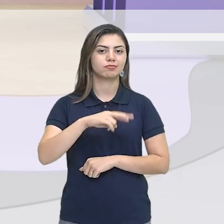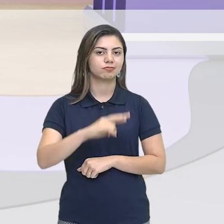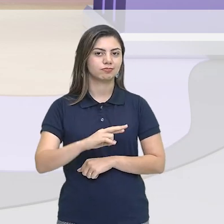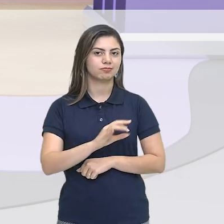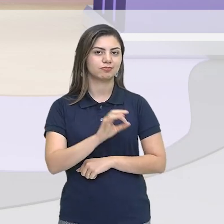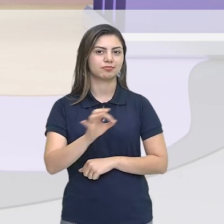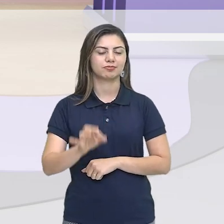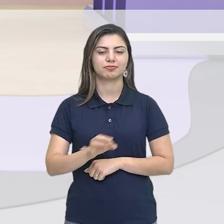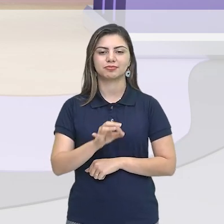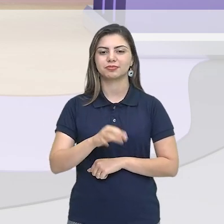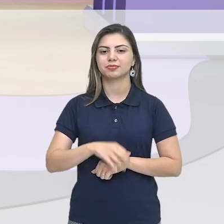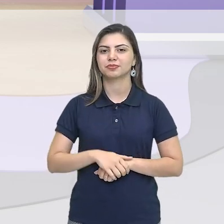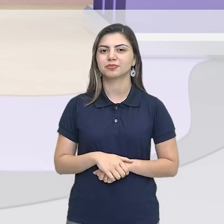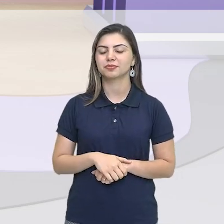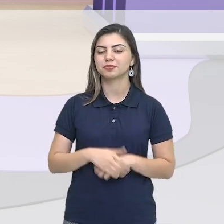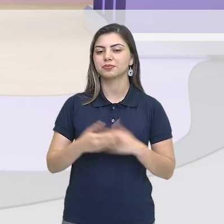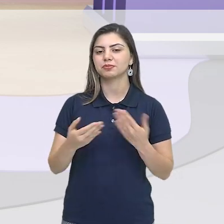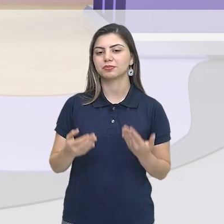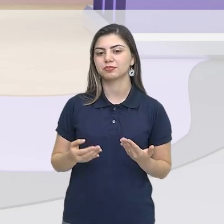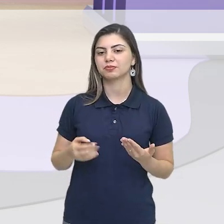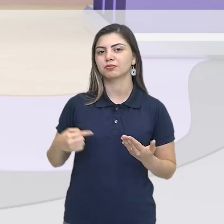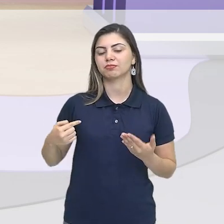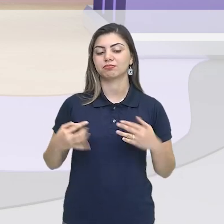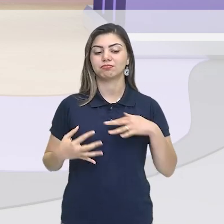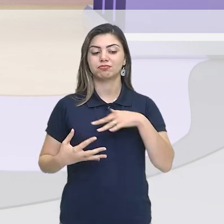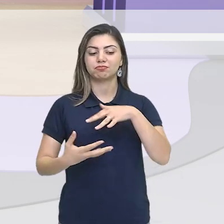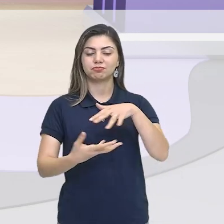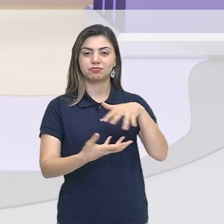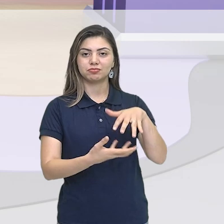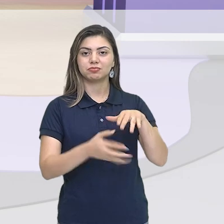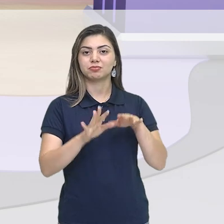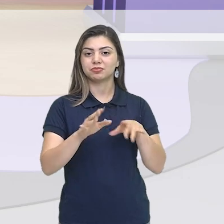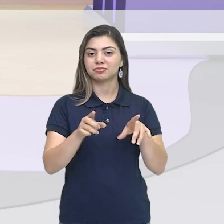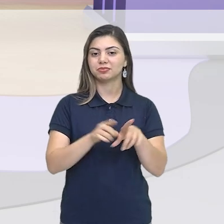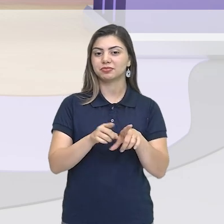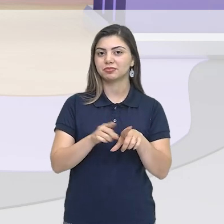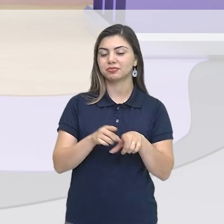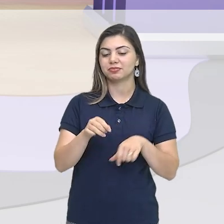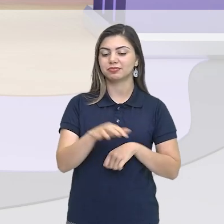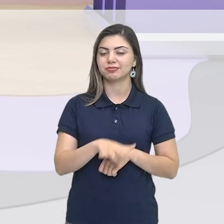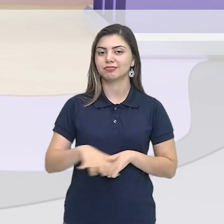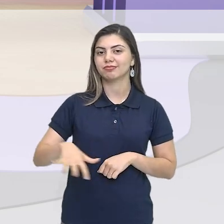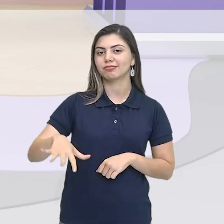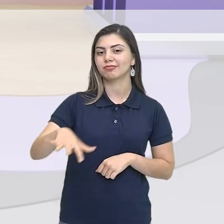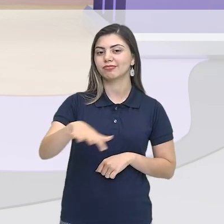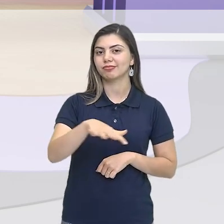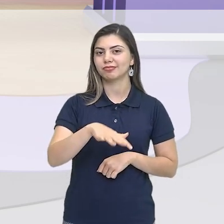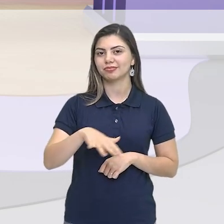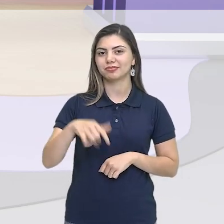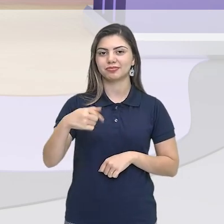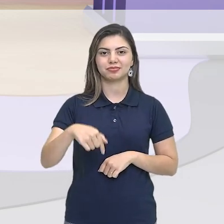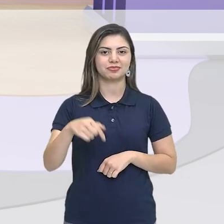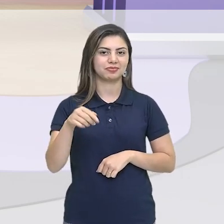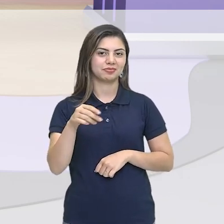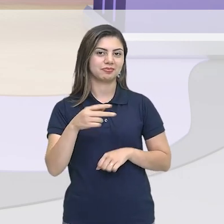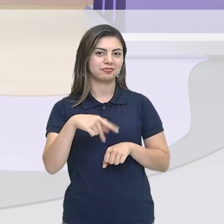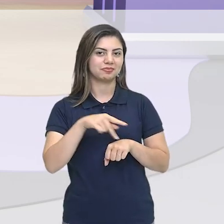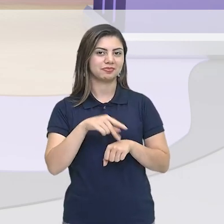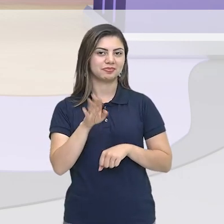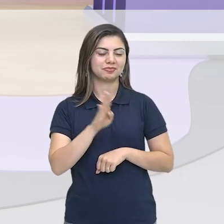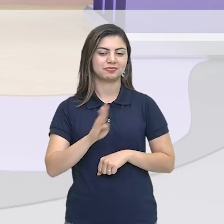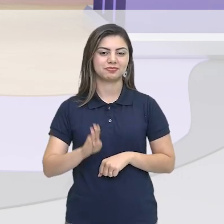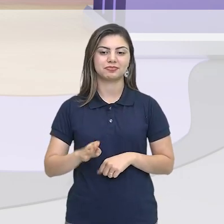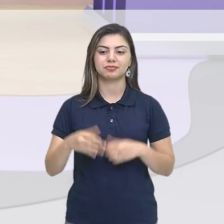principais religiões que nós temos no mundo e que nós temos também presentes aqui no Brasil.